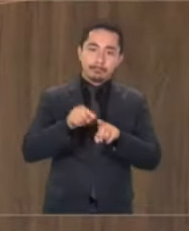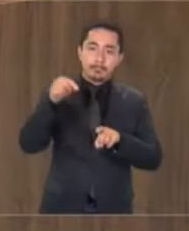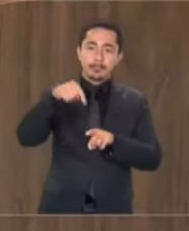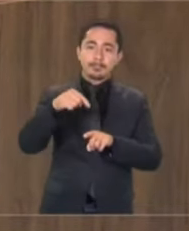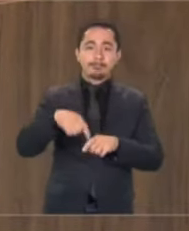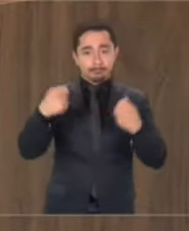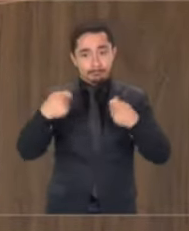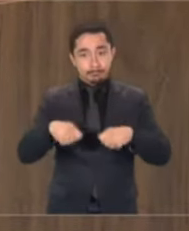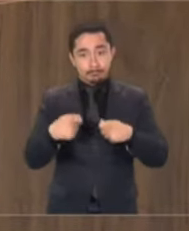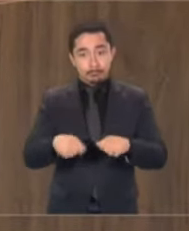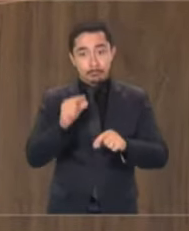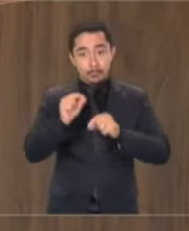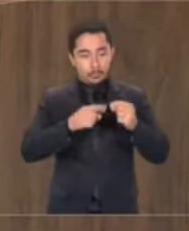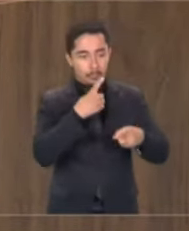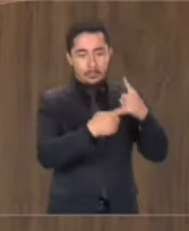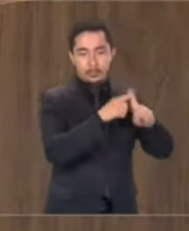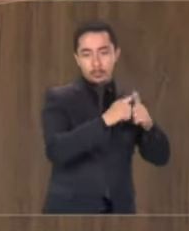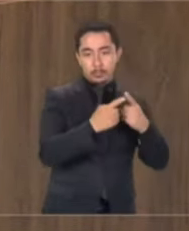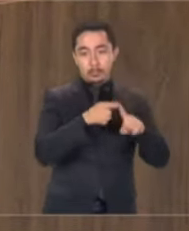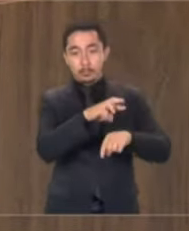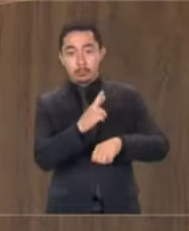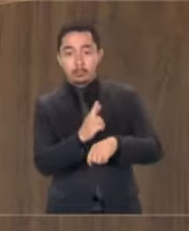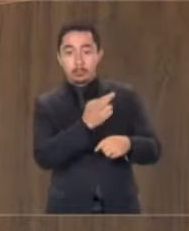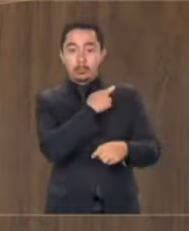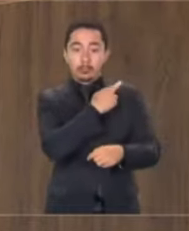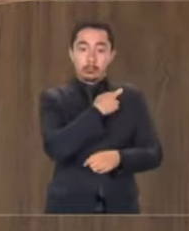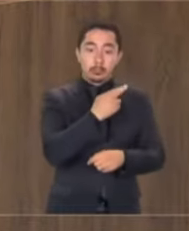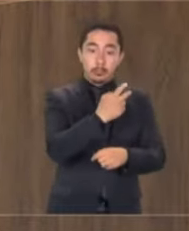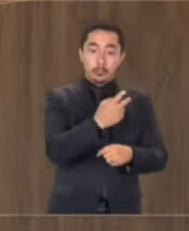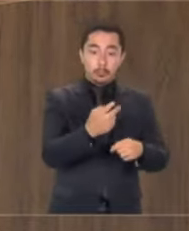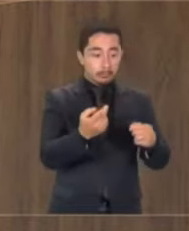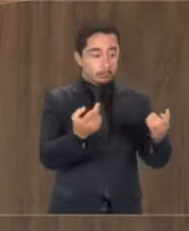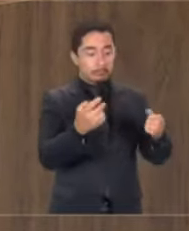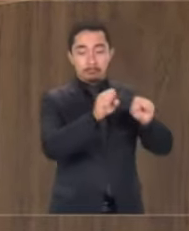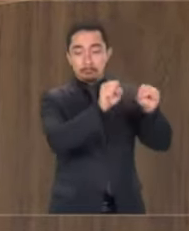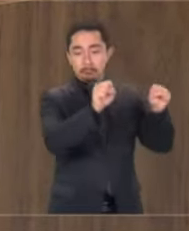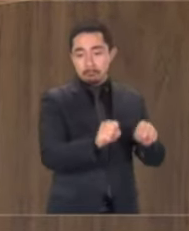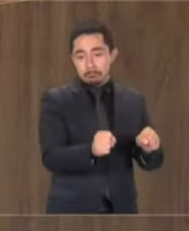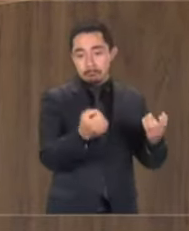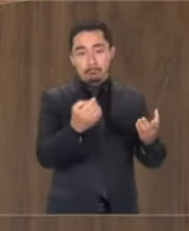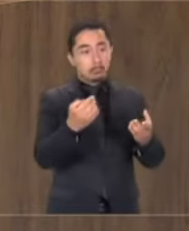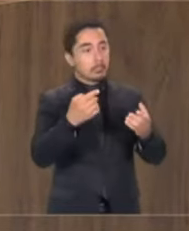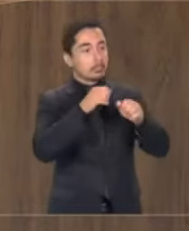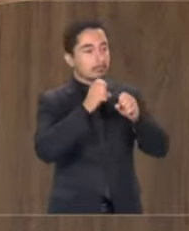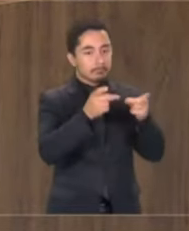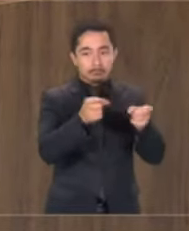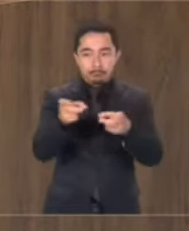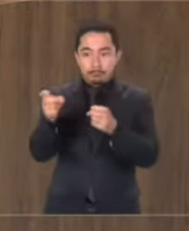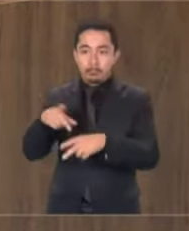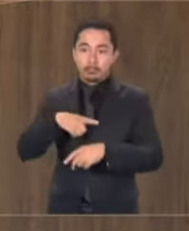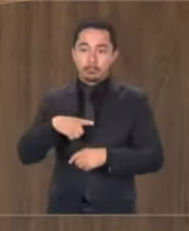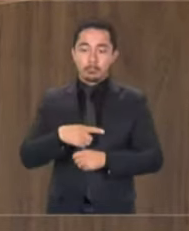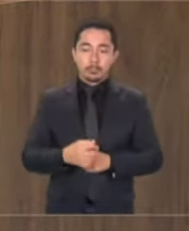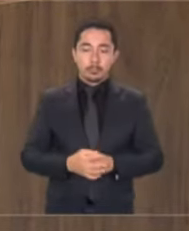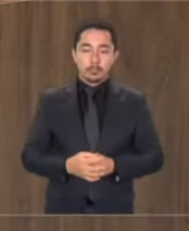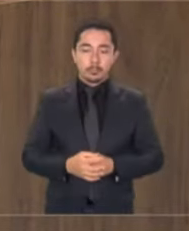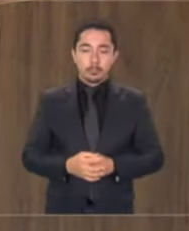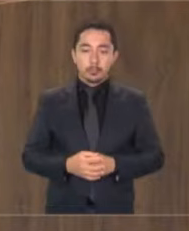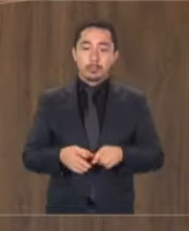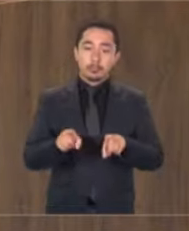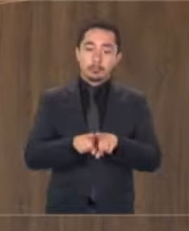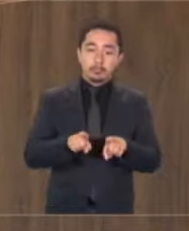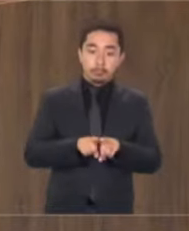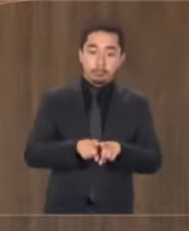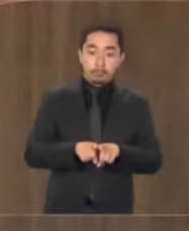de se discutir responsabilidade das plataformas quando vendem tais conteúdos. Entretanto, com a máxima